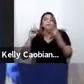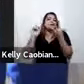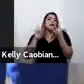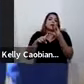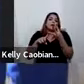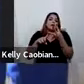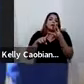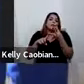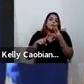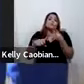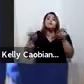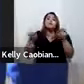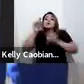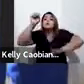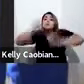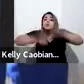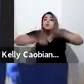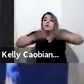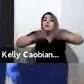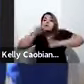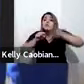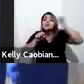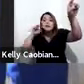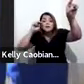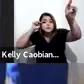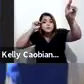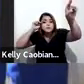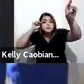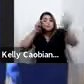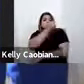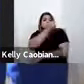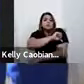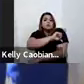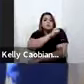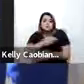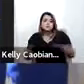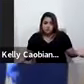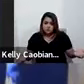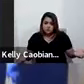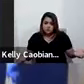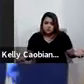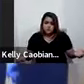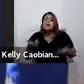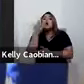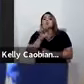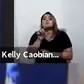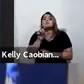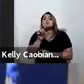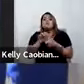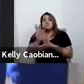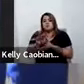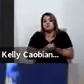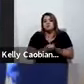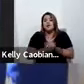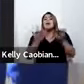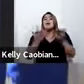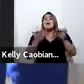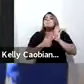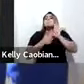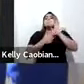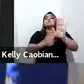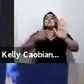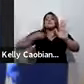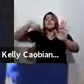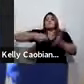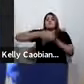a fábrica da Nissan no Rio de Janeiro, né? Para mostrar que ela estava